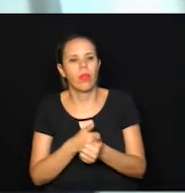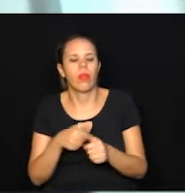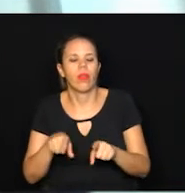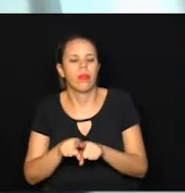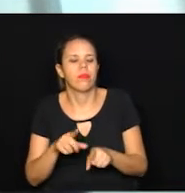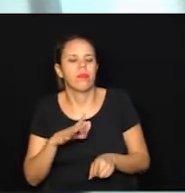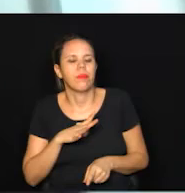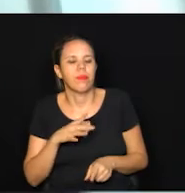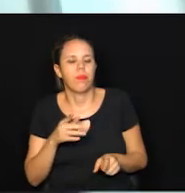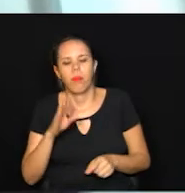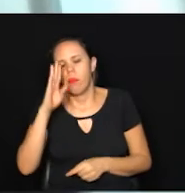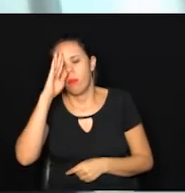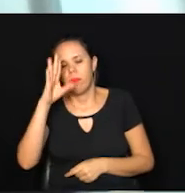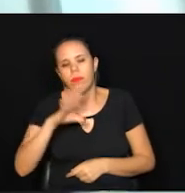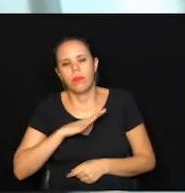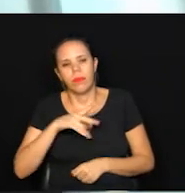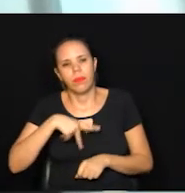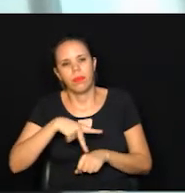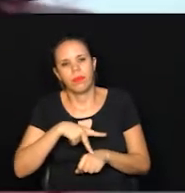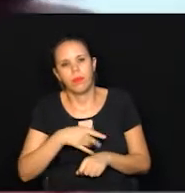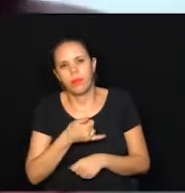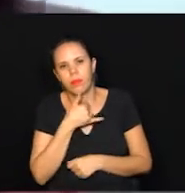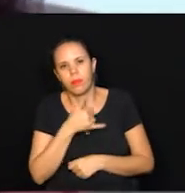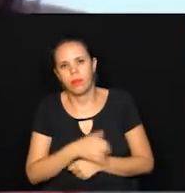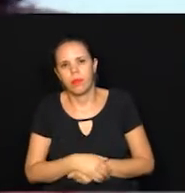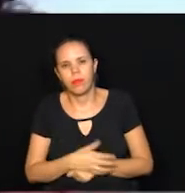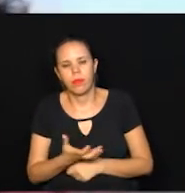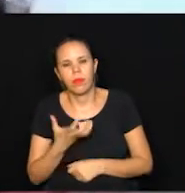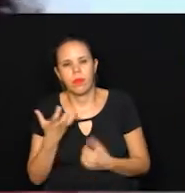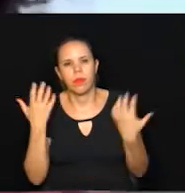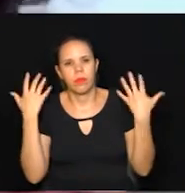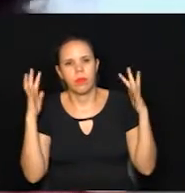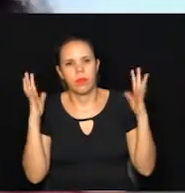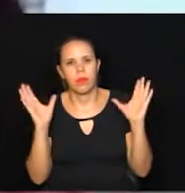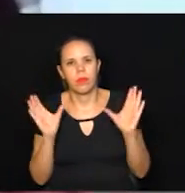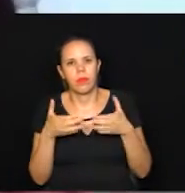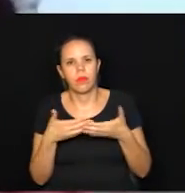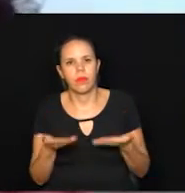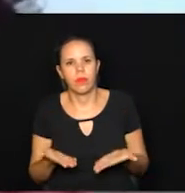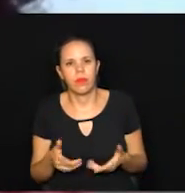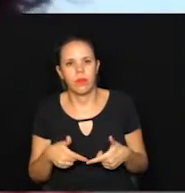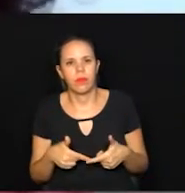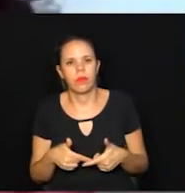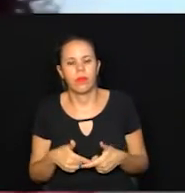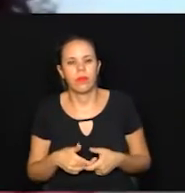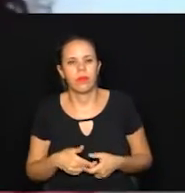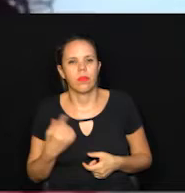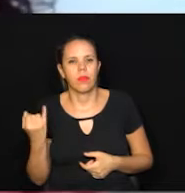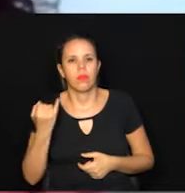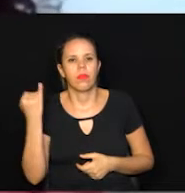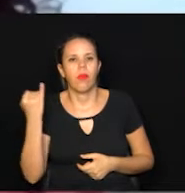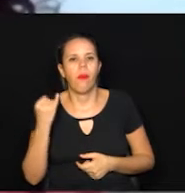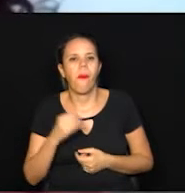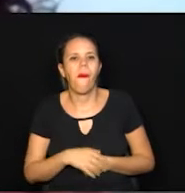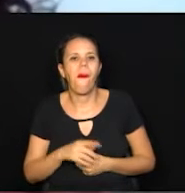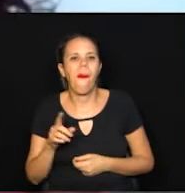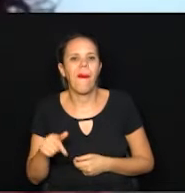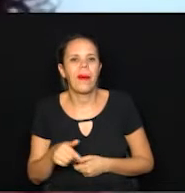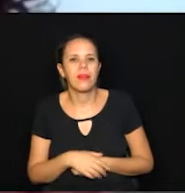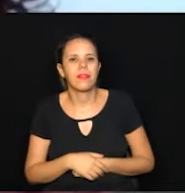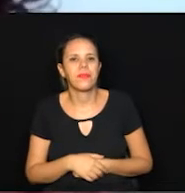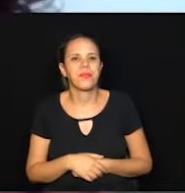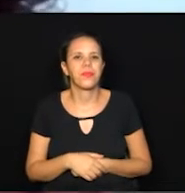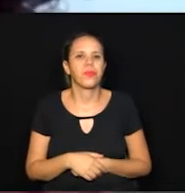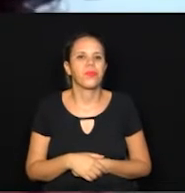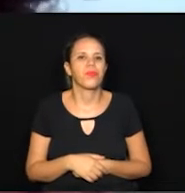tem acontecido nas principais cidades do país, infelizmente. Quero parabenizar a comissão, assim, é de muita importância essa